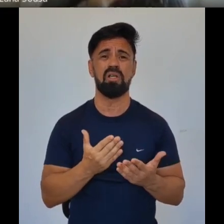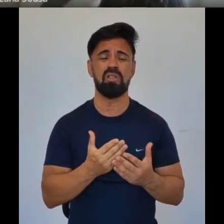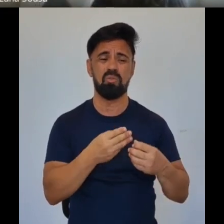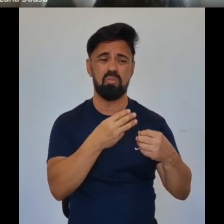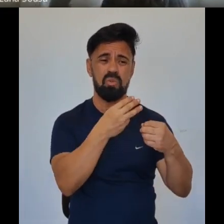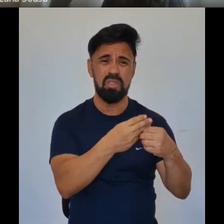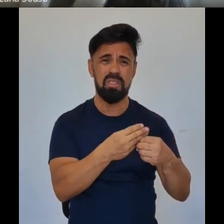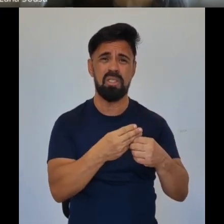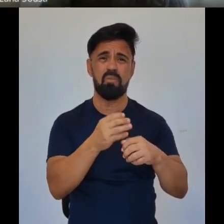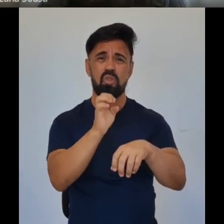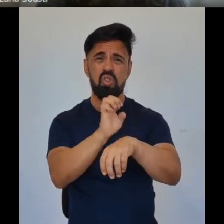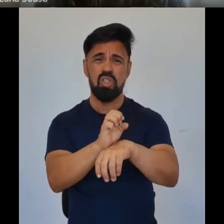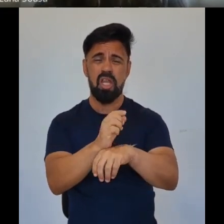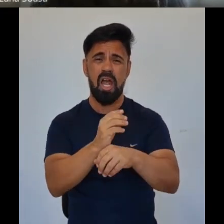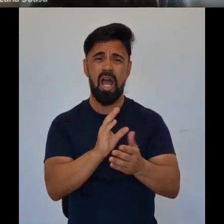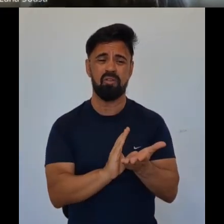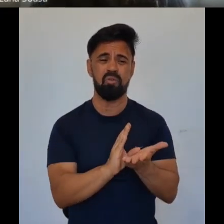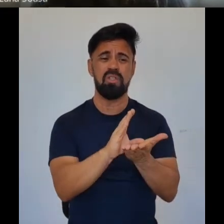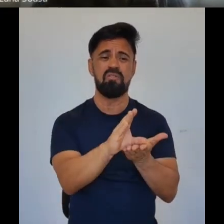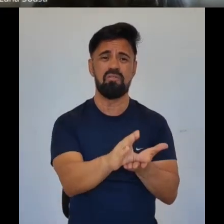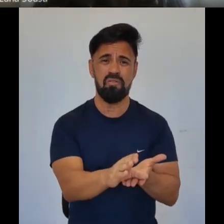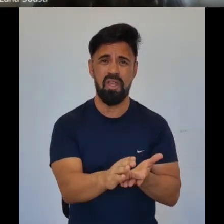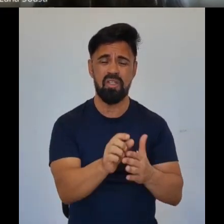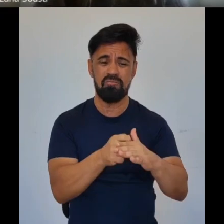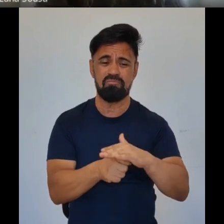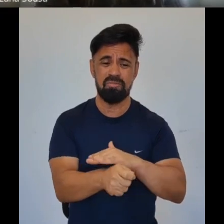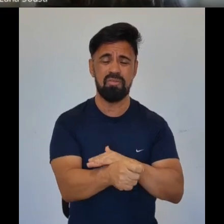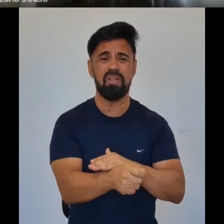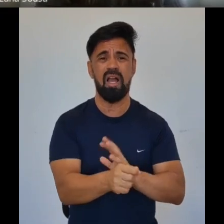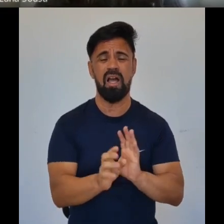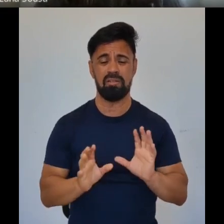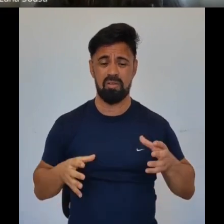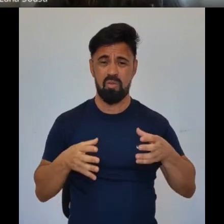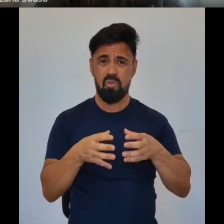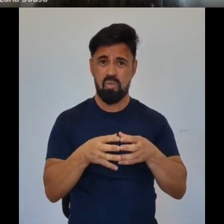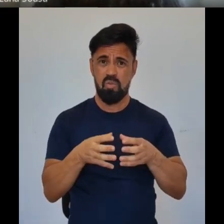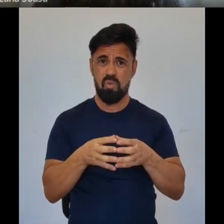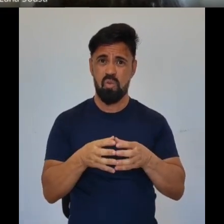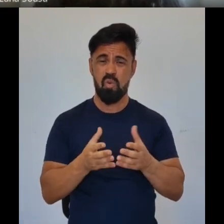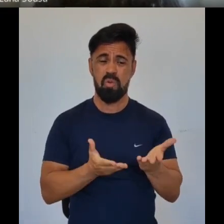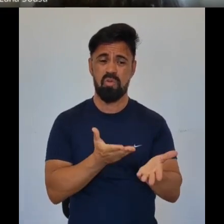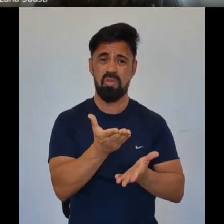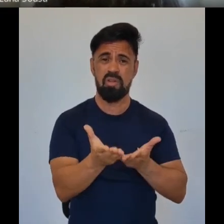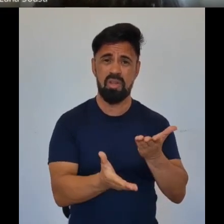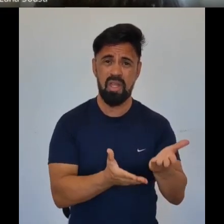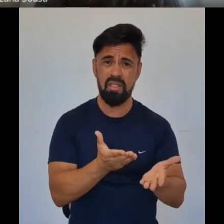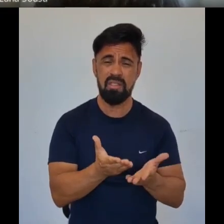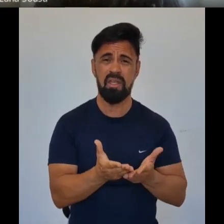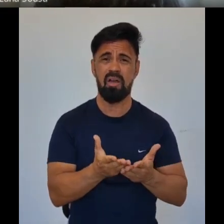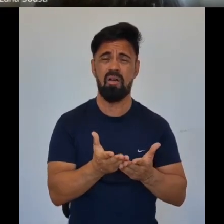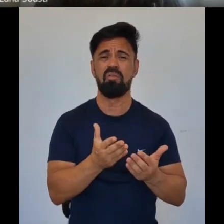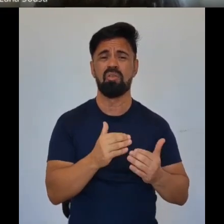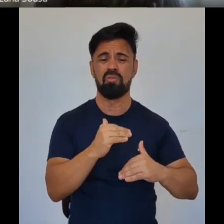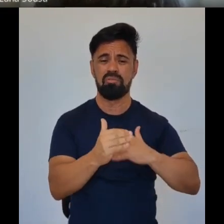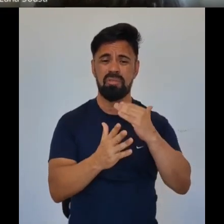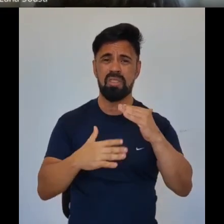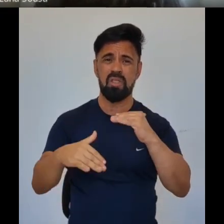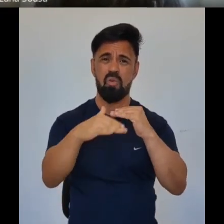A política das pessoas para pessoas privadas de liberdade, isso é um tema importante, porque muitas